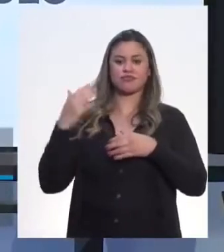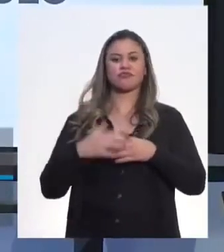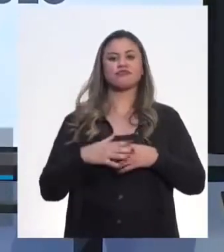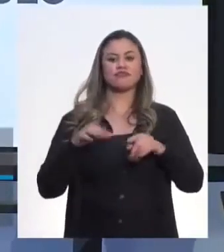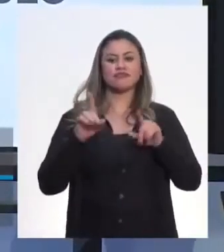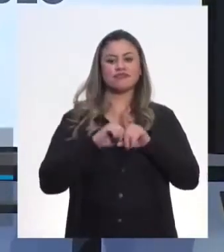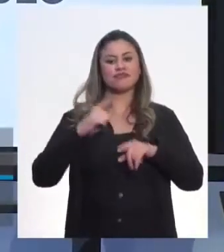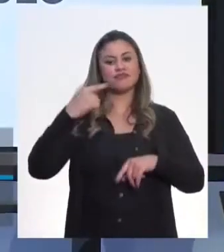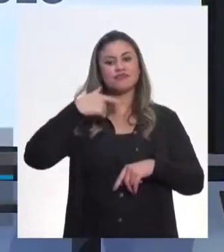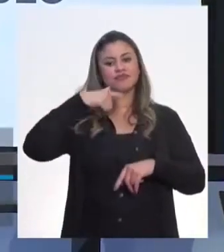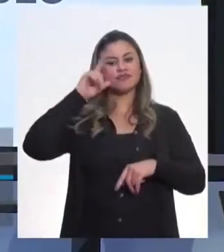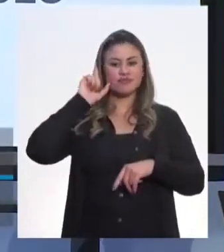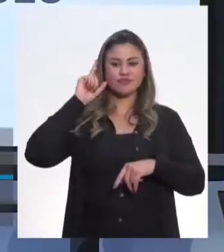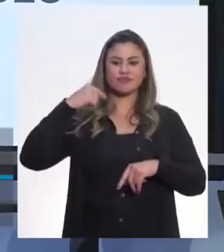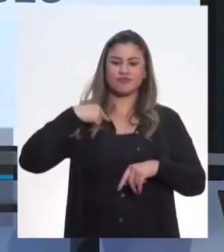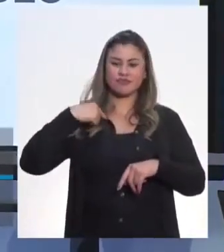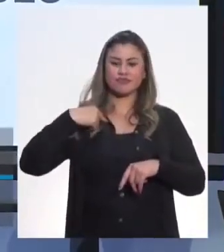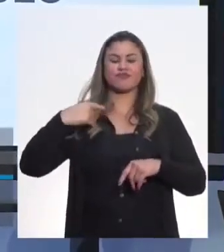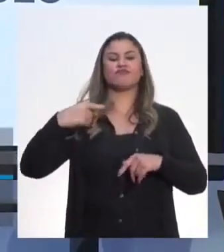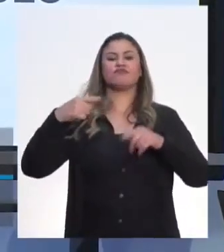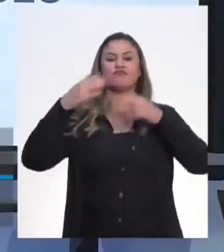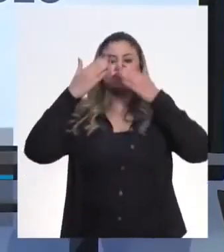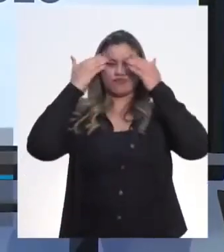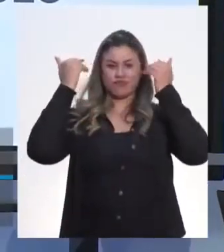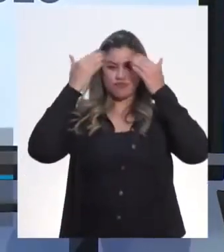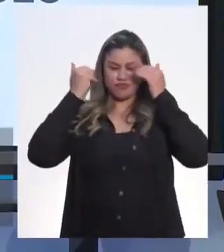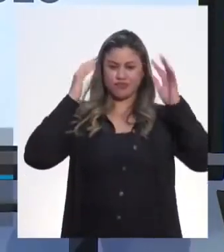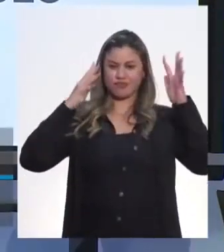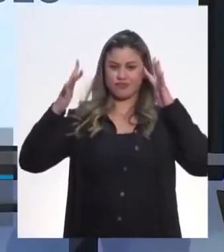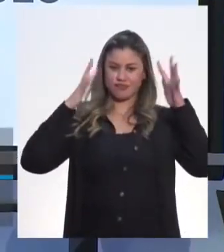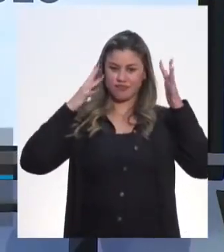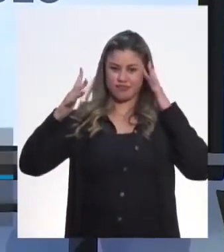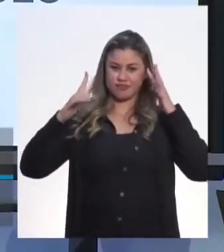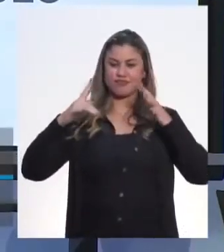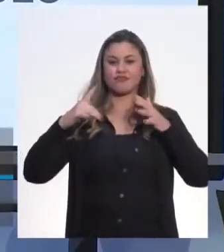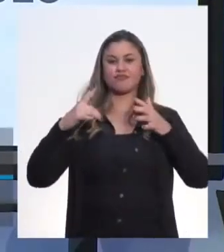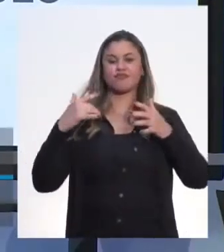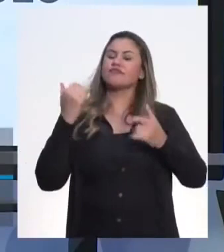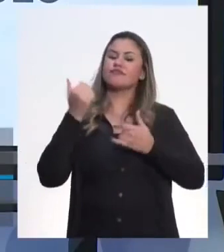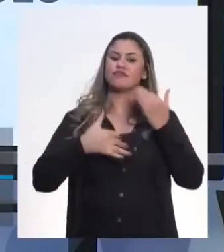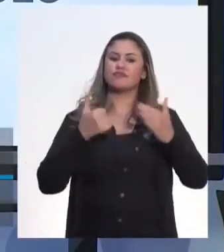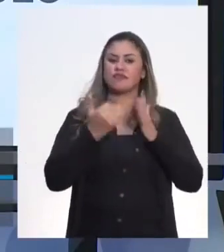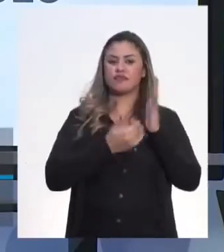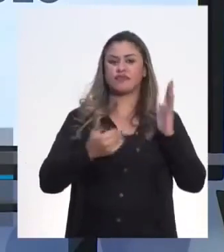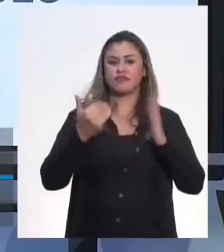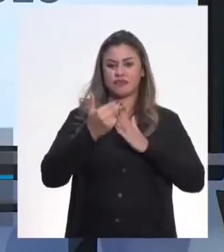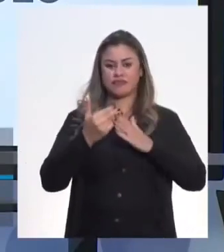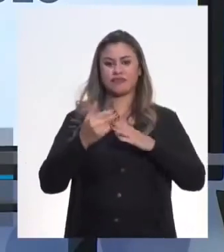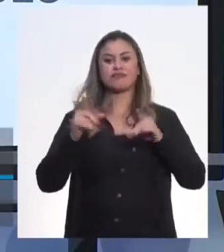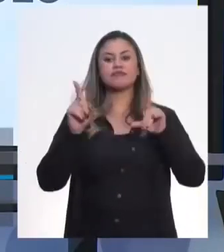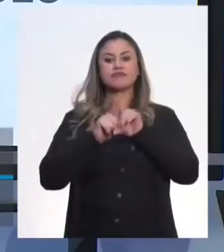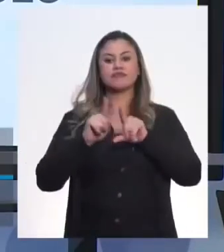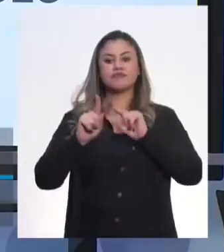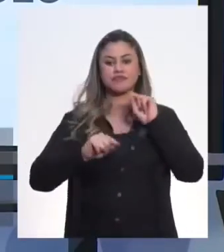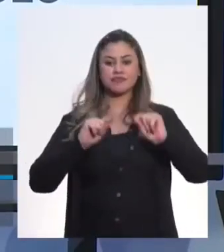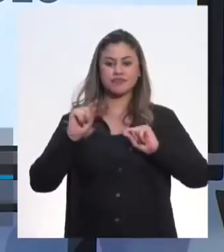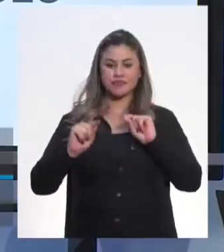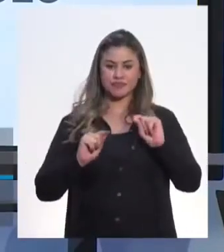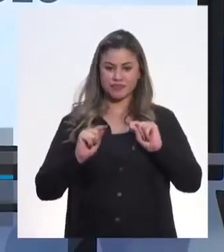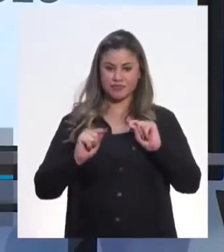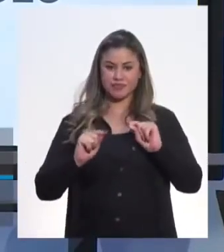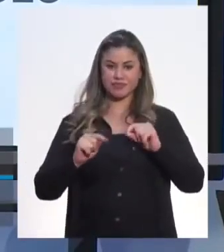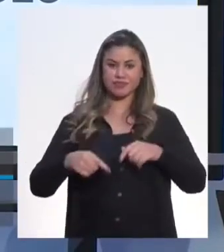ontem eu e o Jonas a gente trouxe um pouco mais dessa reflexão inclusive e inclusive que